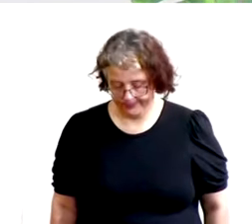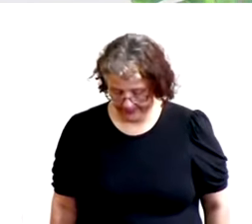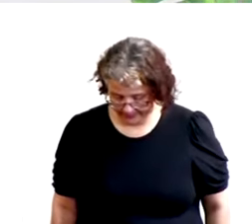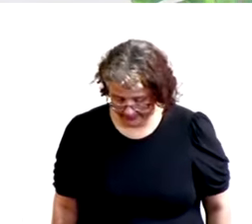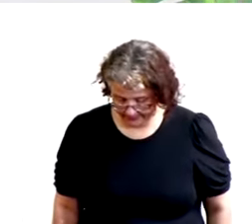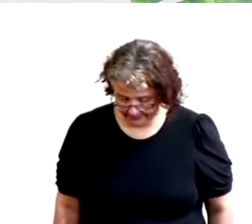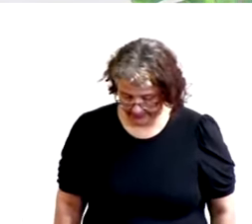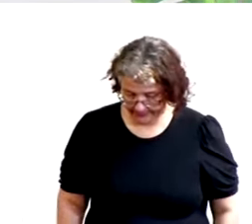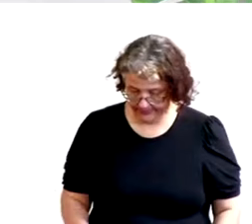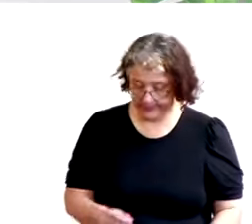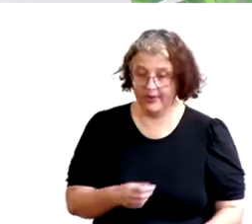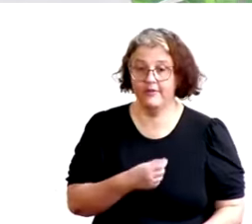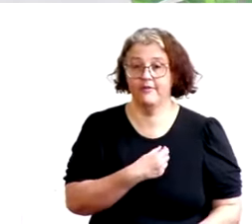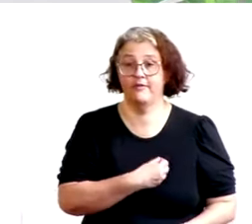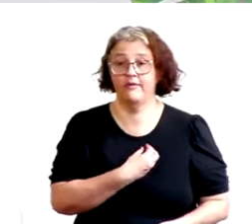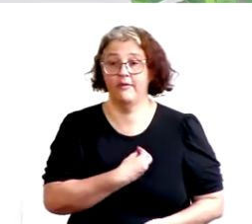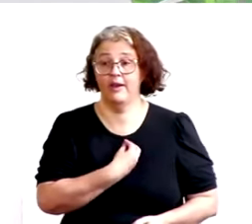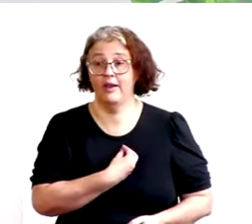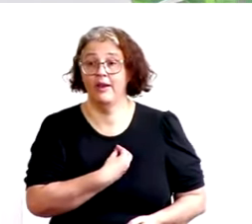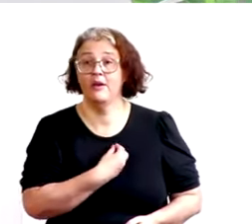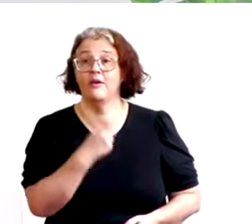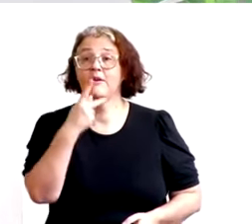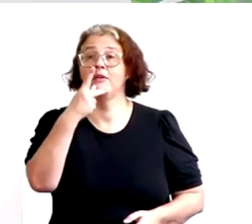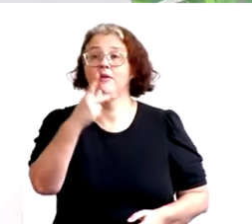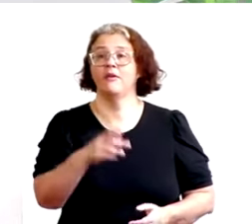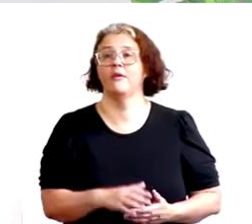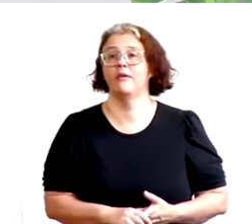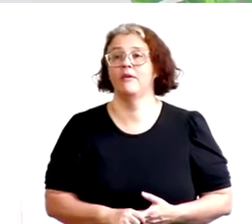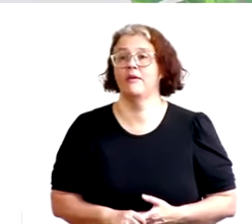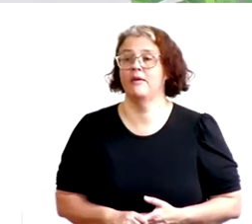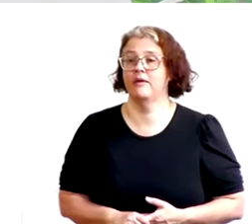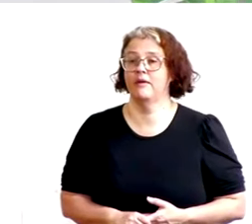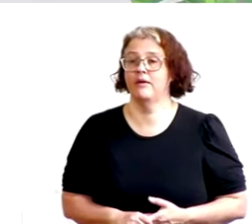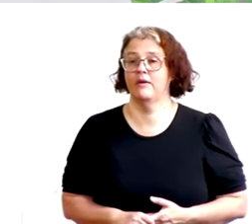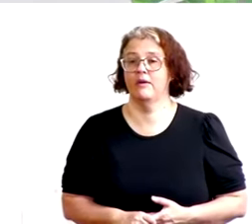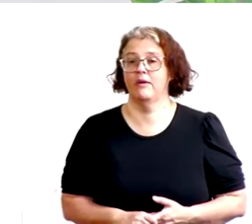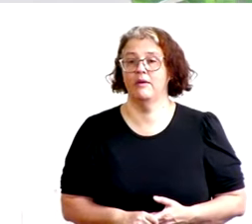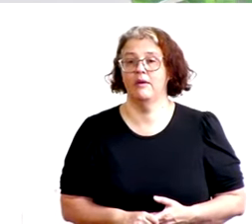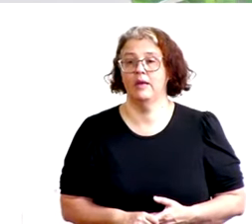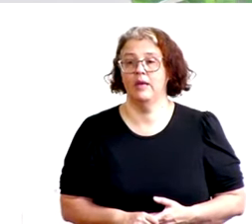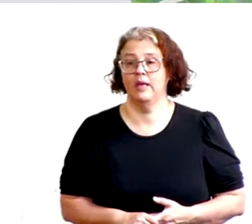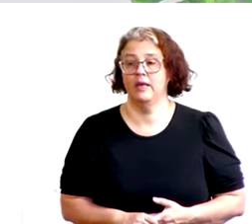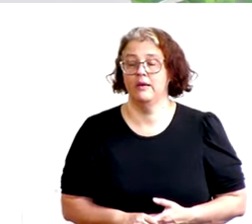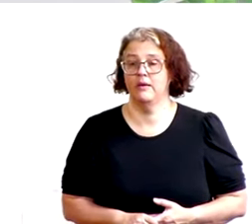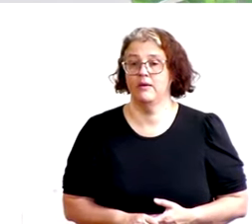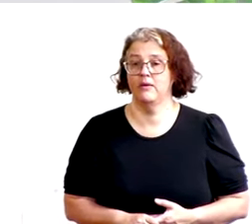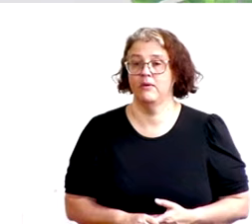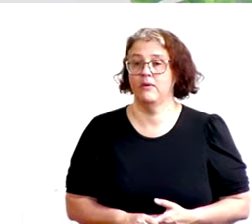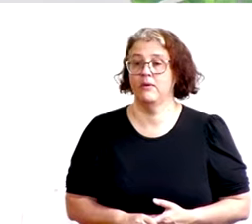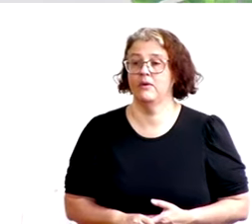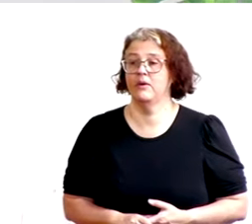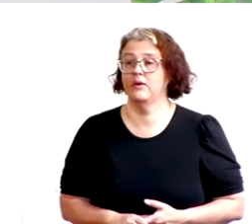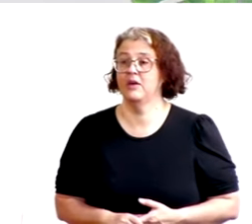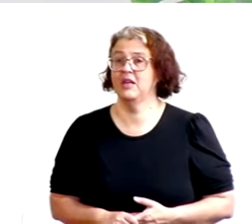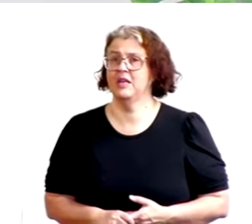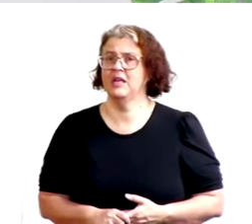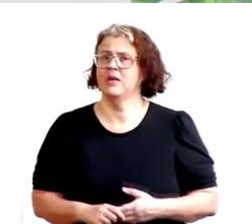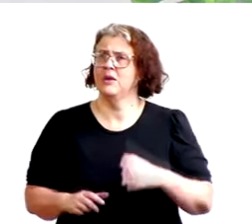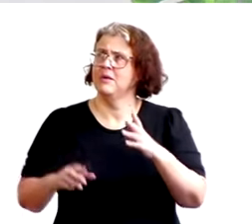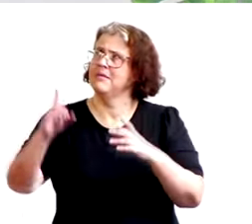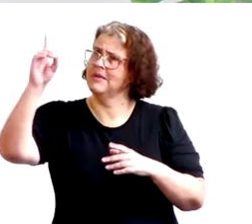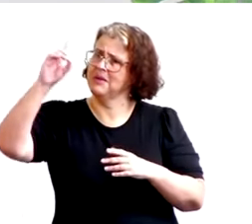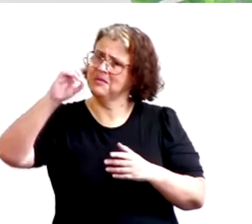os versos dizem a partir dos sete rejeita o senhor para sempre